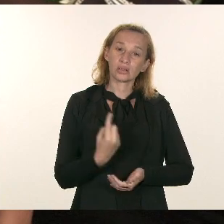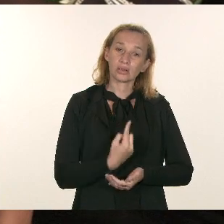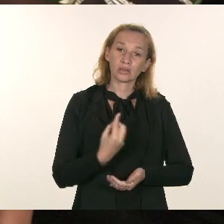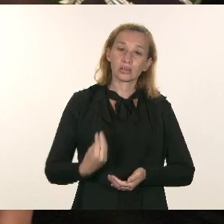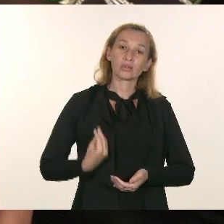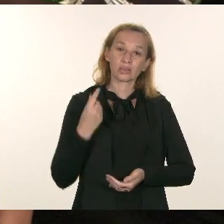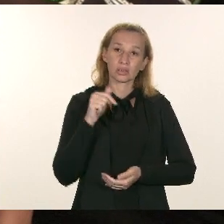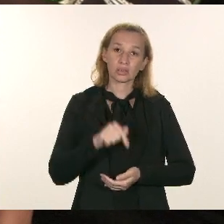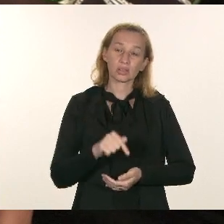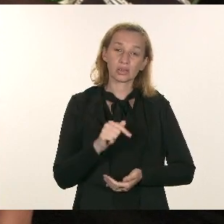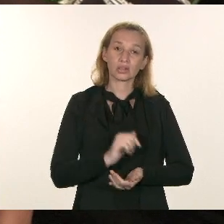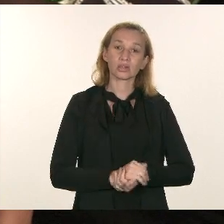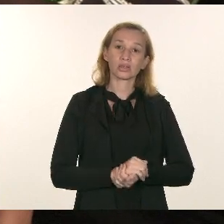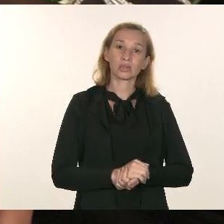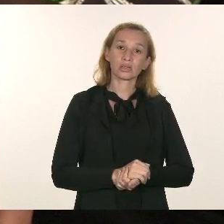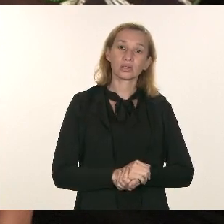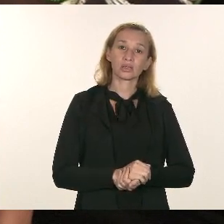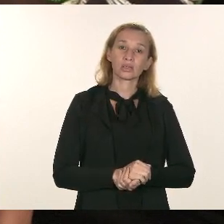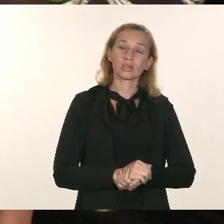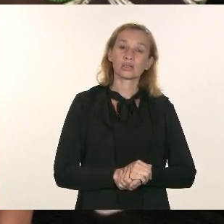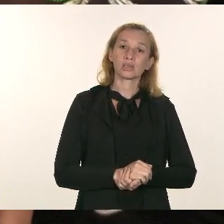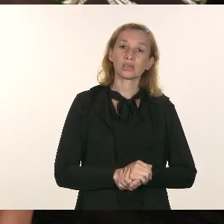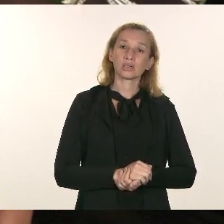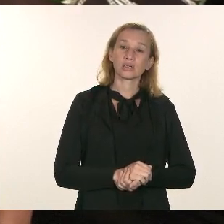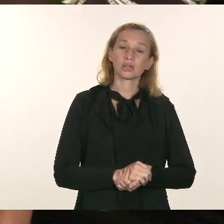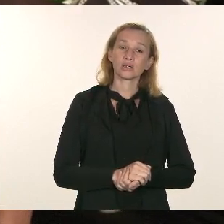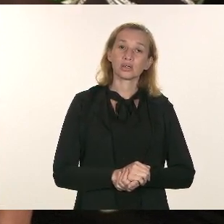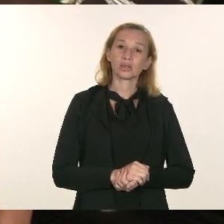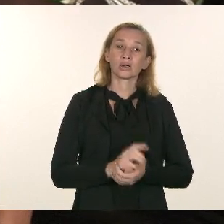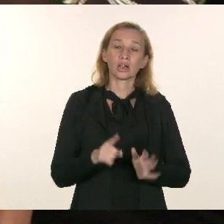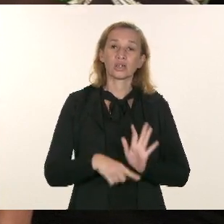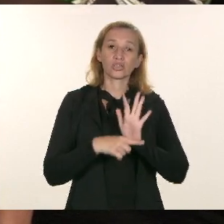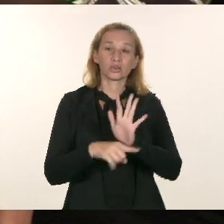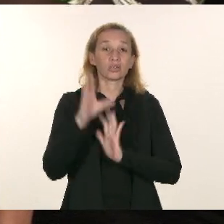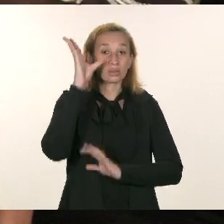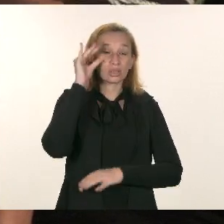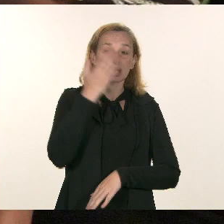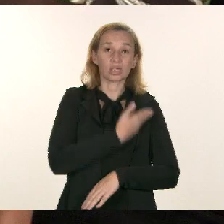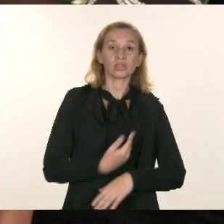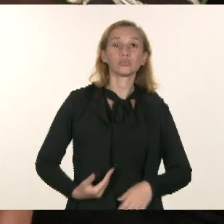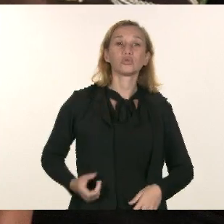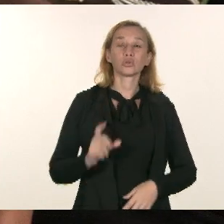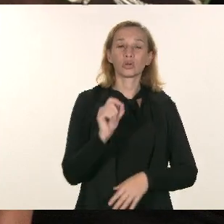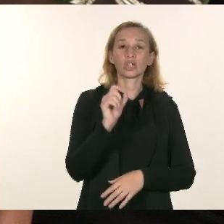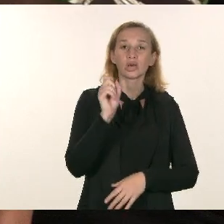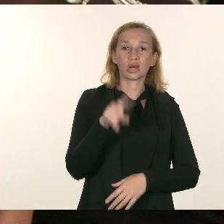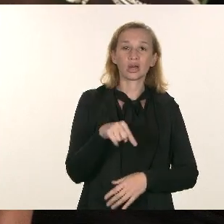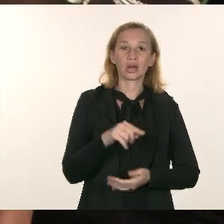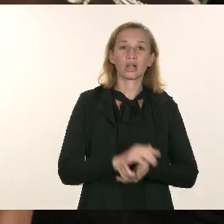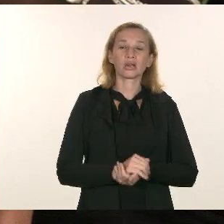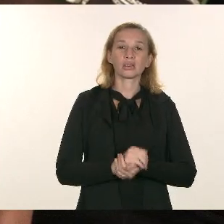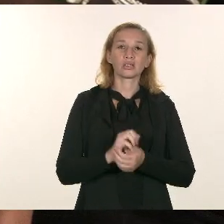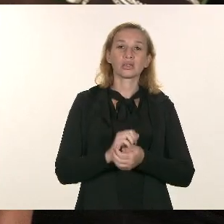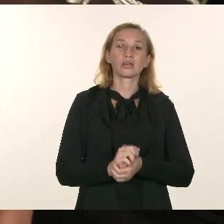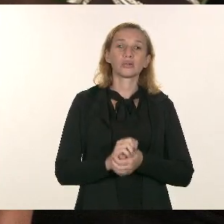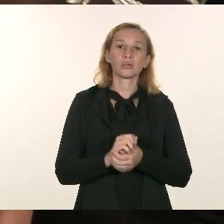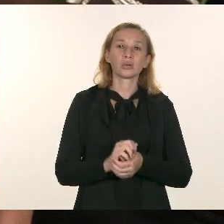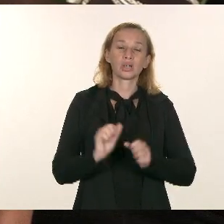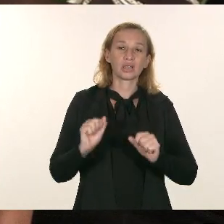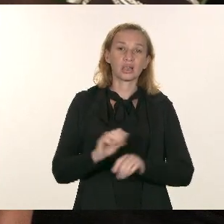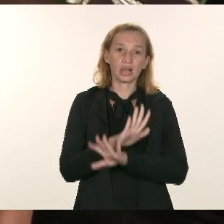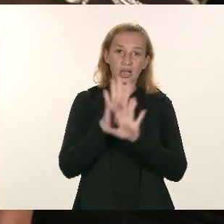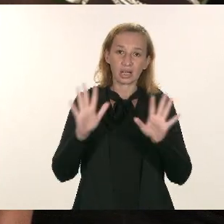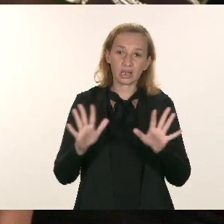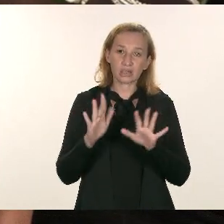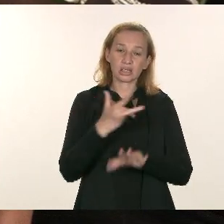aqui garantindo o mais importante interesse público, que é a questão da transparência e também